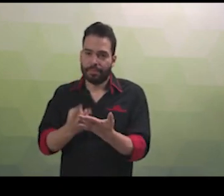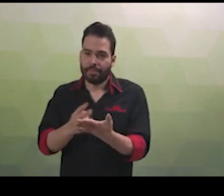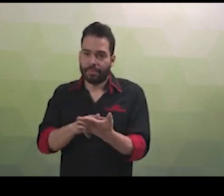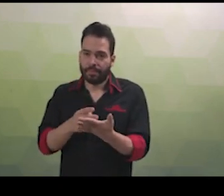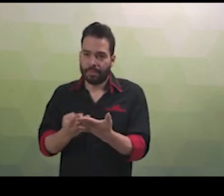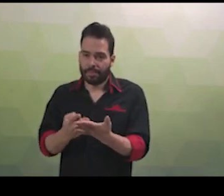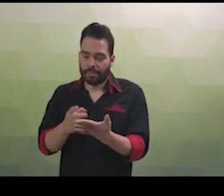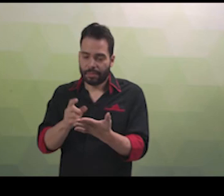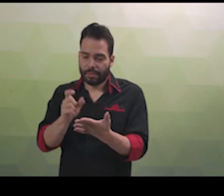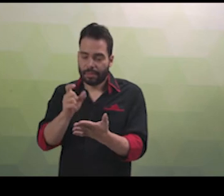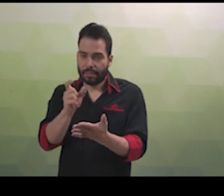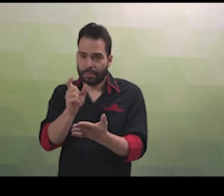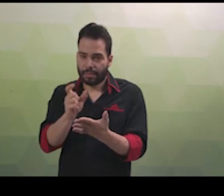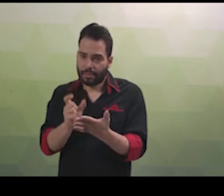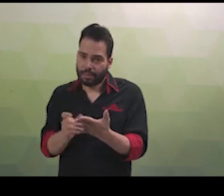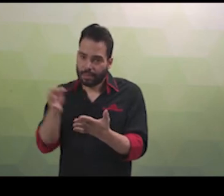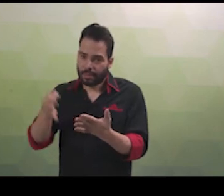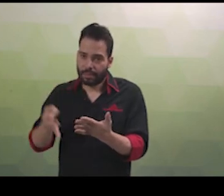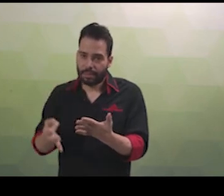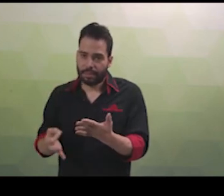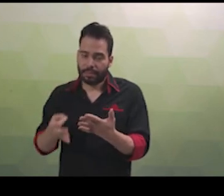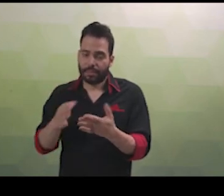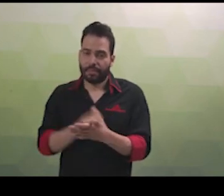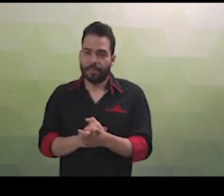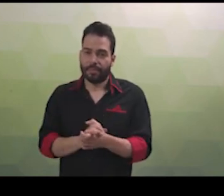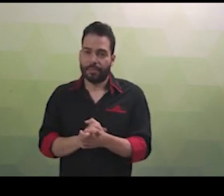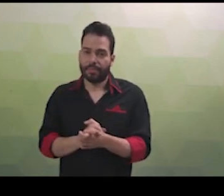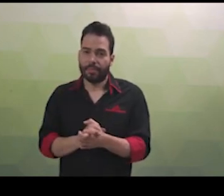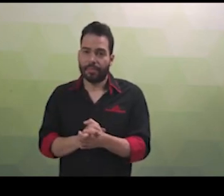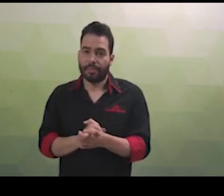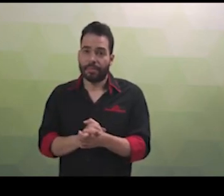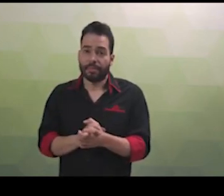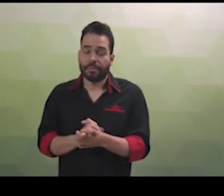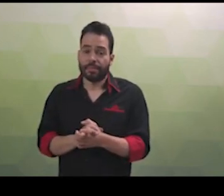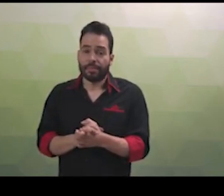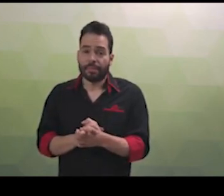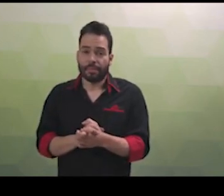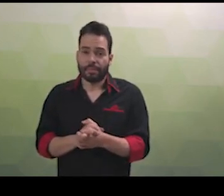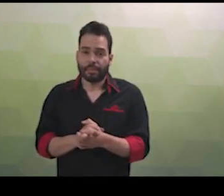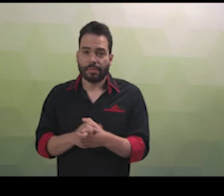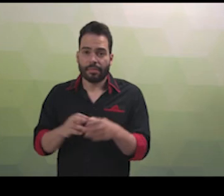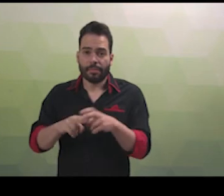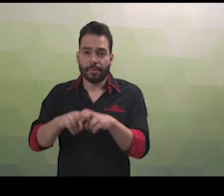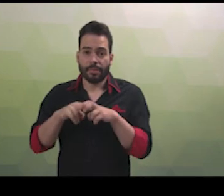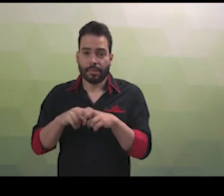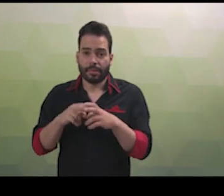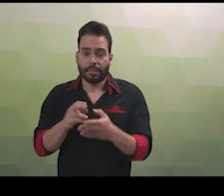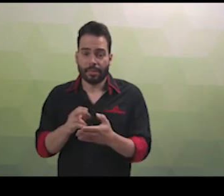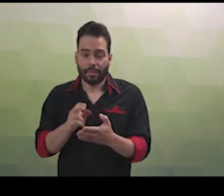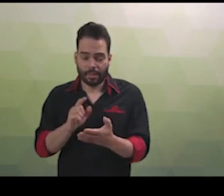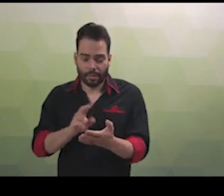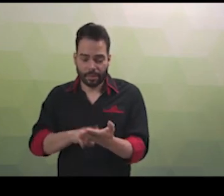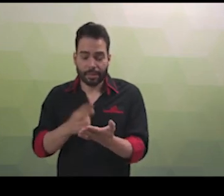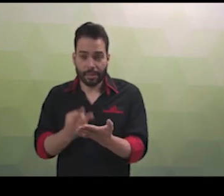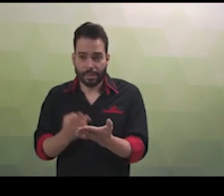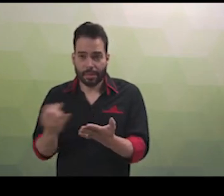forma fluente e gramatical em um idioma diferente do idioma de origem do conteúdo. É nesse momento que a